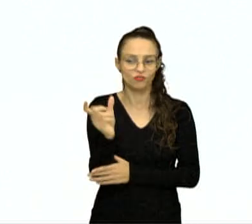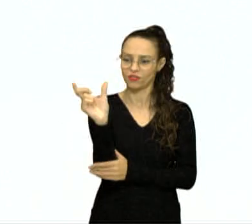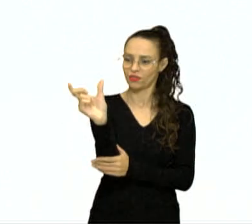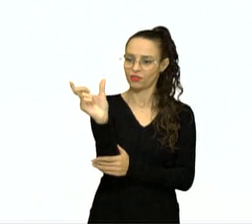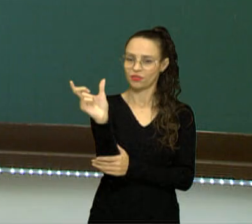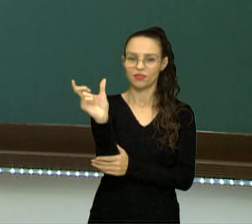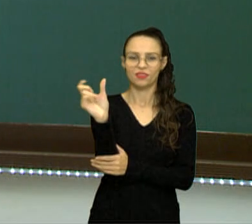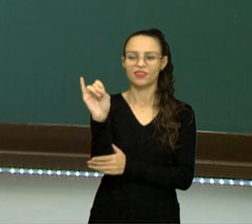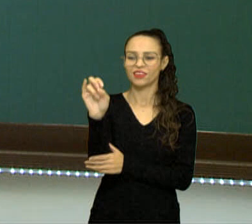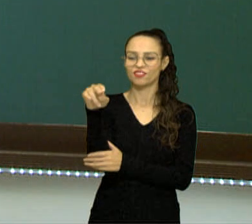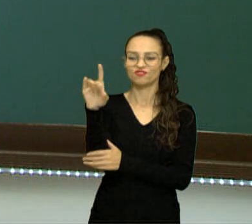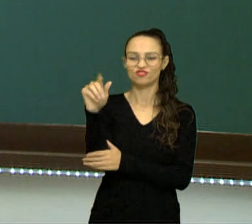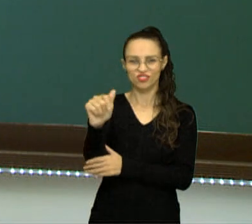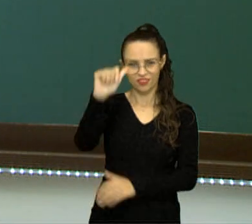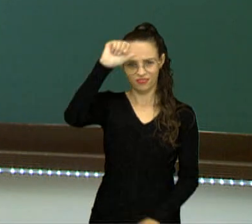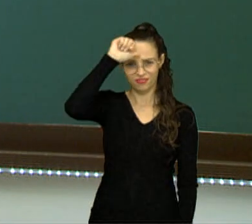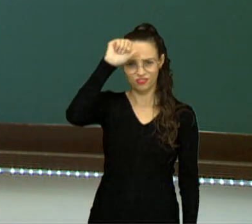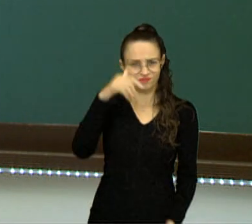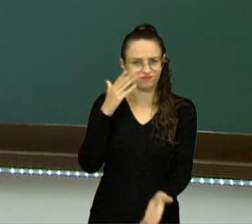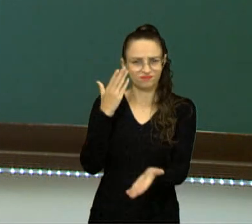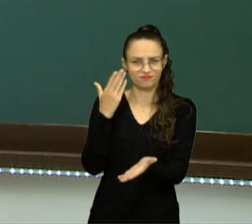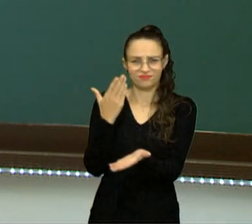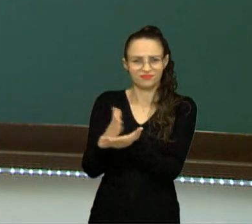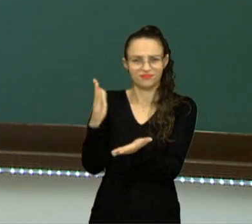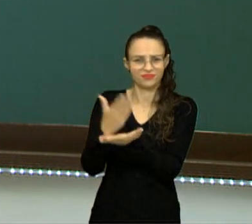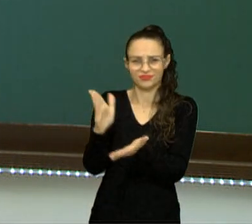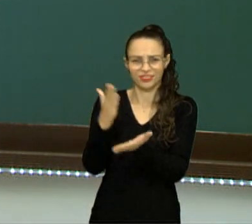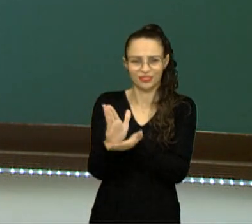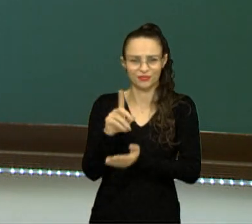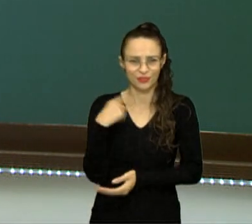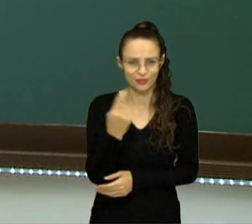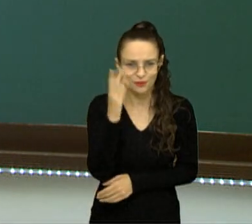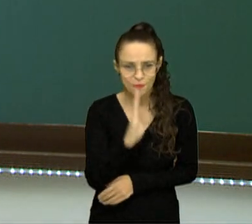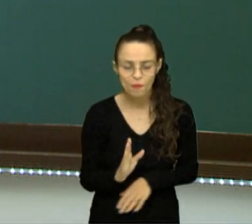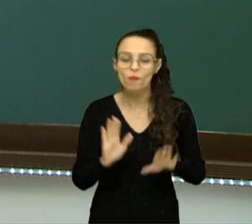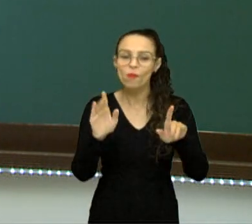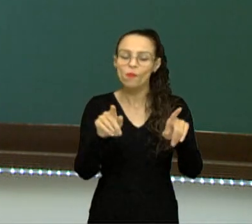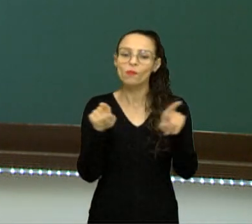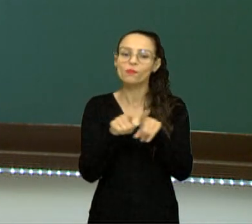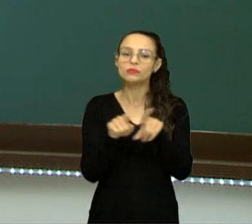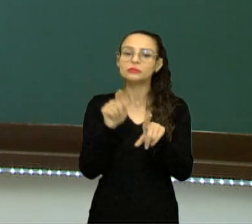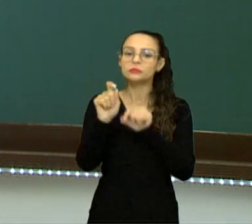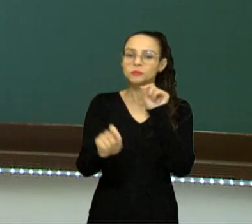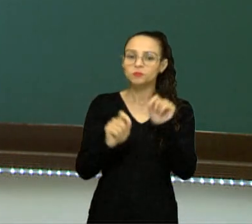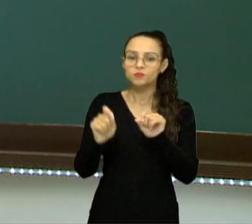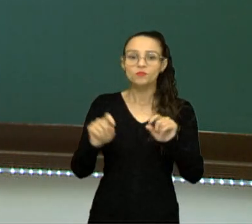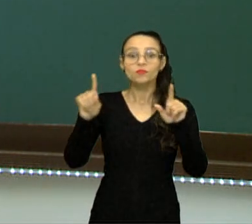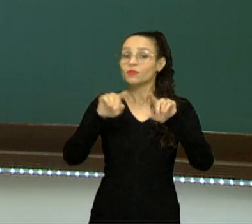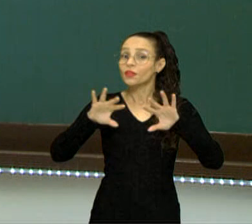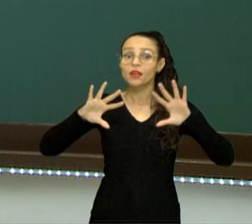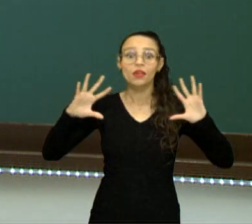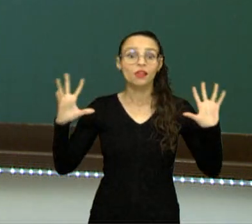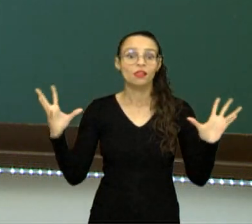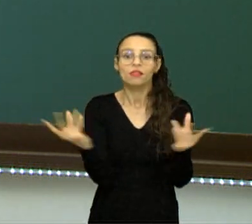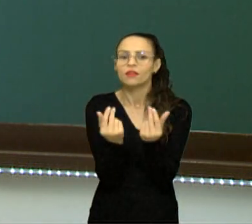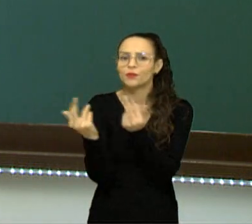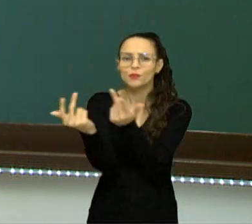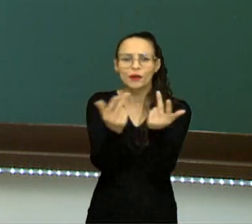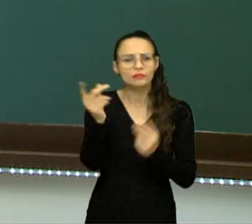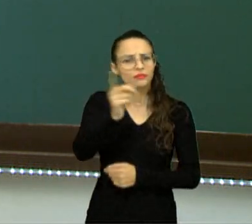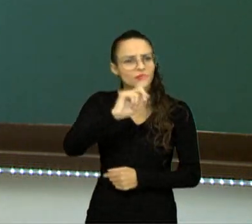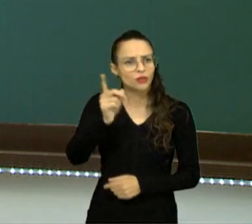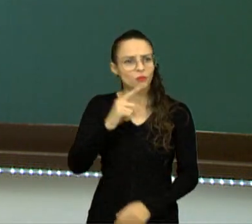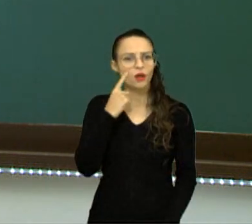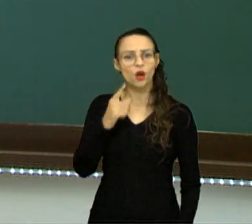Índia, que não tem nada a ver com as nossas terras. Segundo, porque quando usamos esse termo, generalizamos um povo